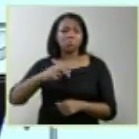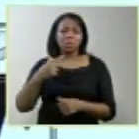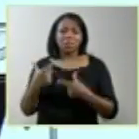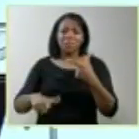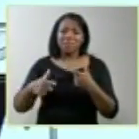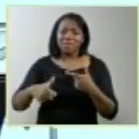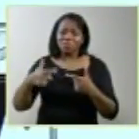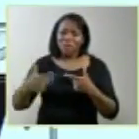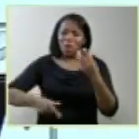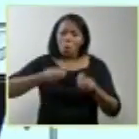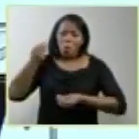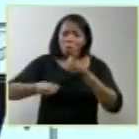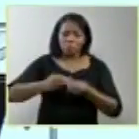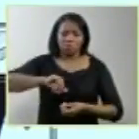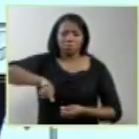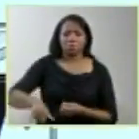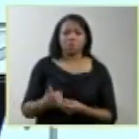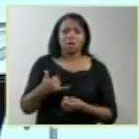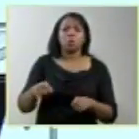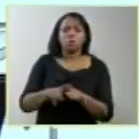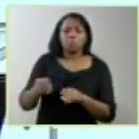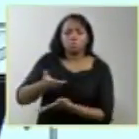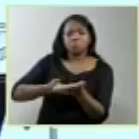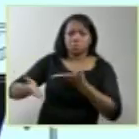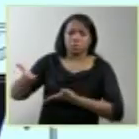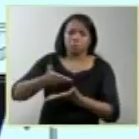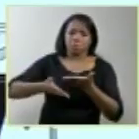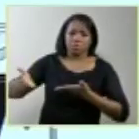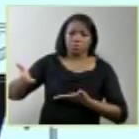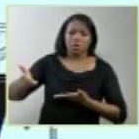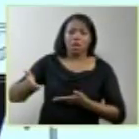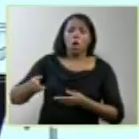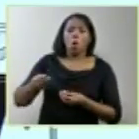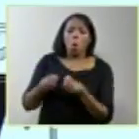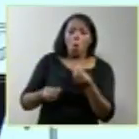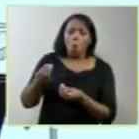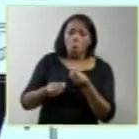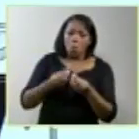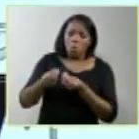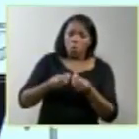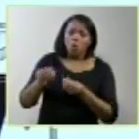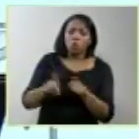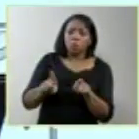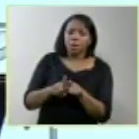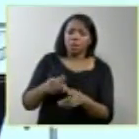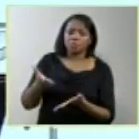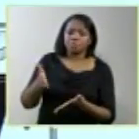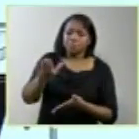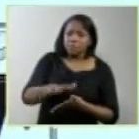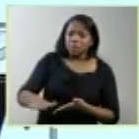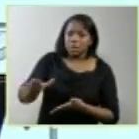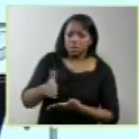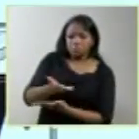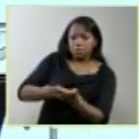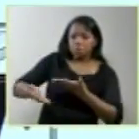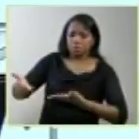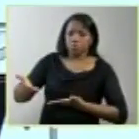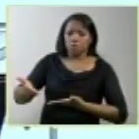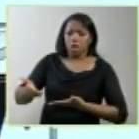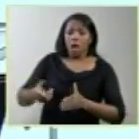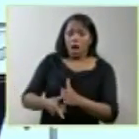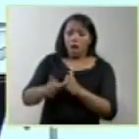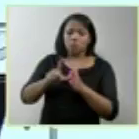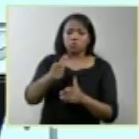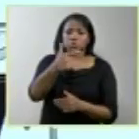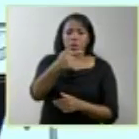aproveitados para o transplante. Além do mais, transplante em crianças, em recém-nascidos, não se faz antes do 7º dia de